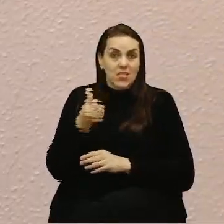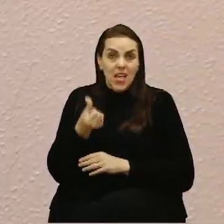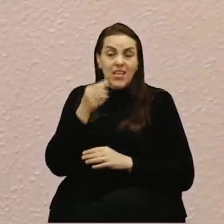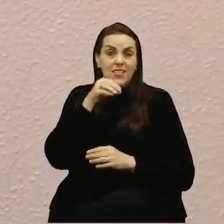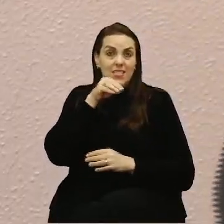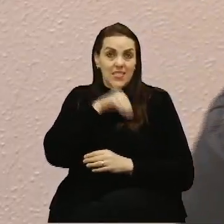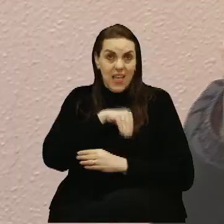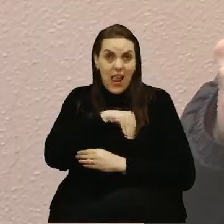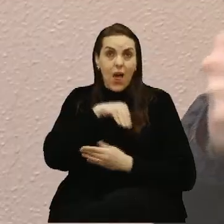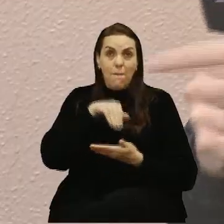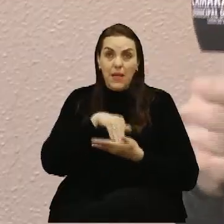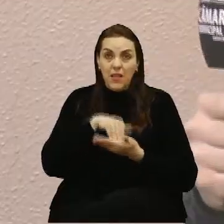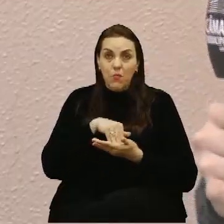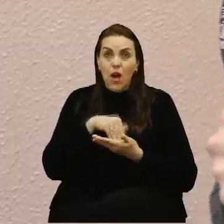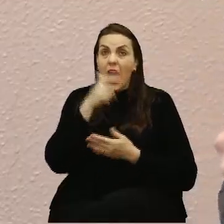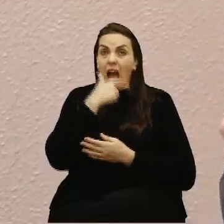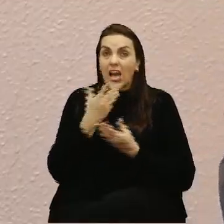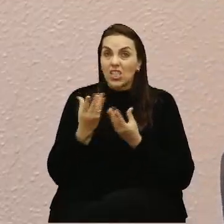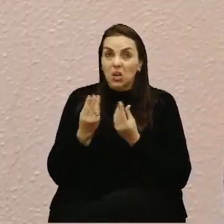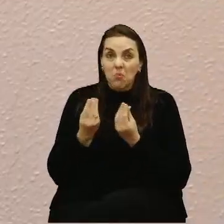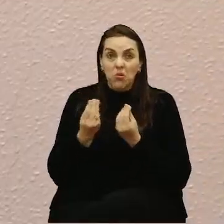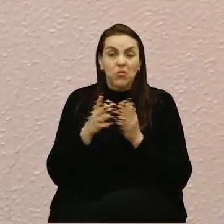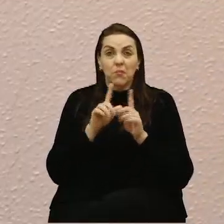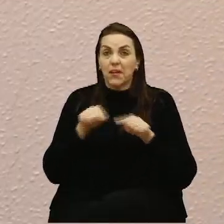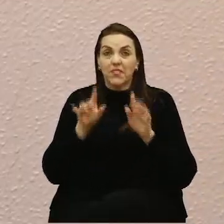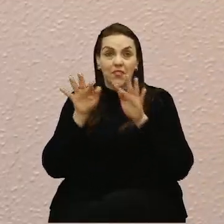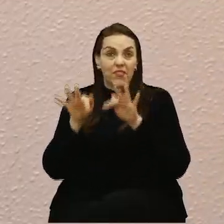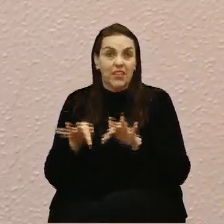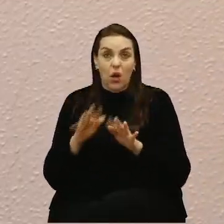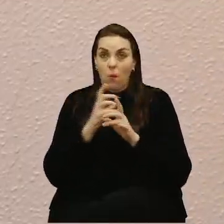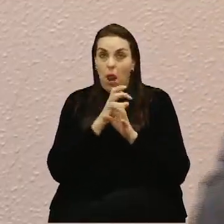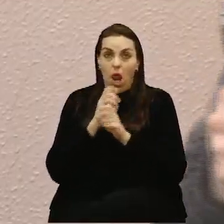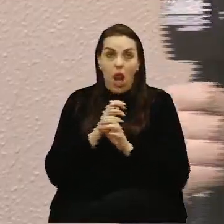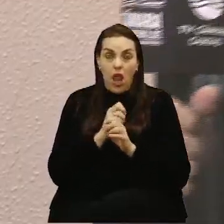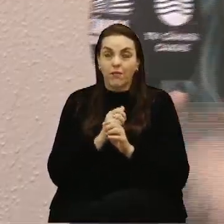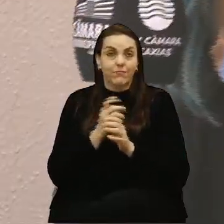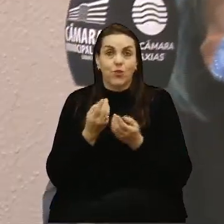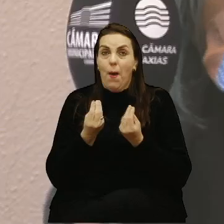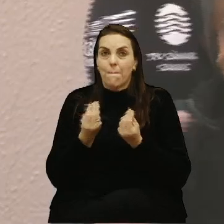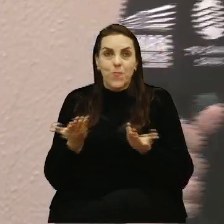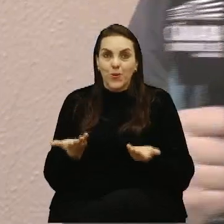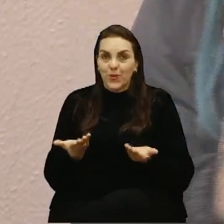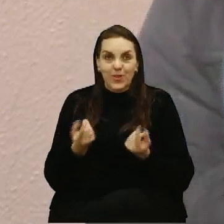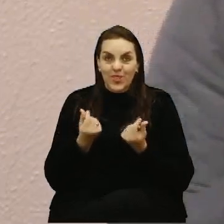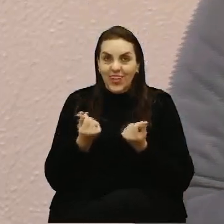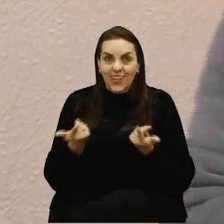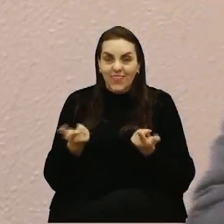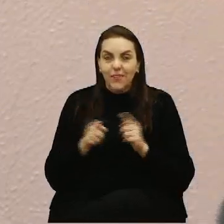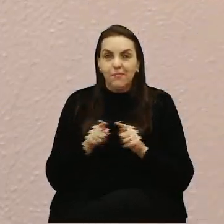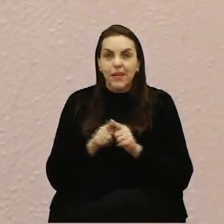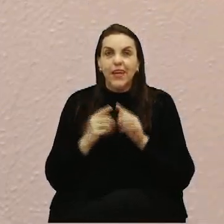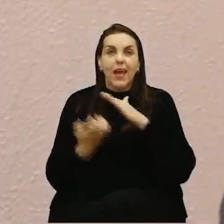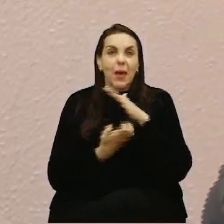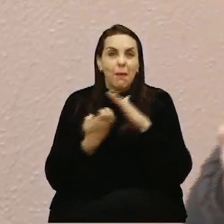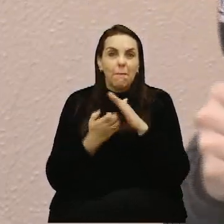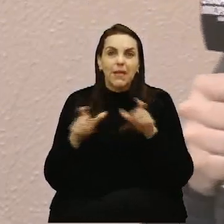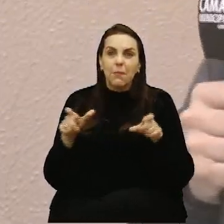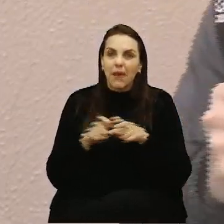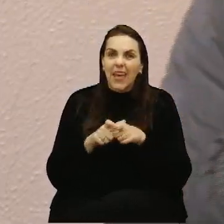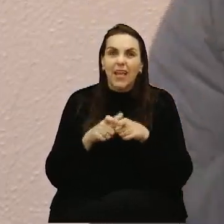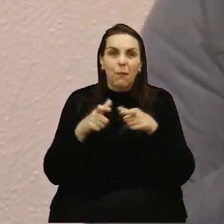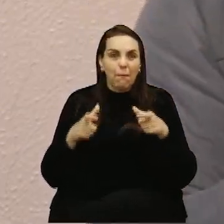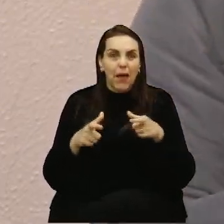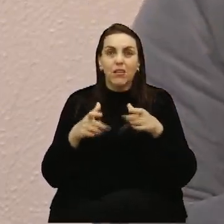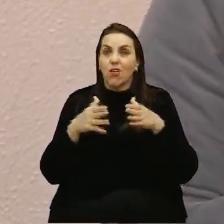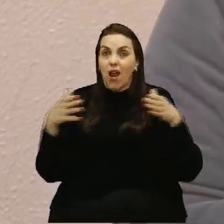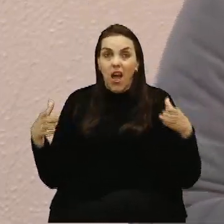que a gente acha às vezes que é muito, mas a gente vai ver no final, na conta ali da casa, não é tanto. As empresas, pequenas e médias empresas, grandes